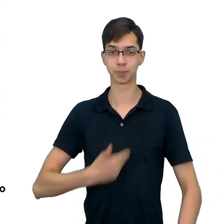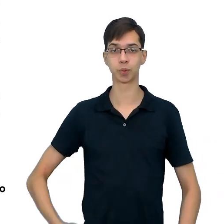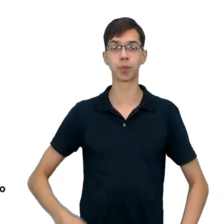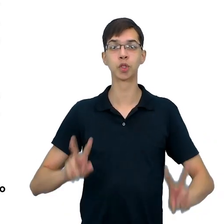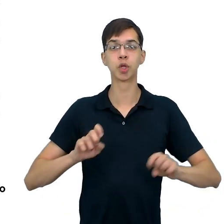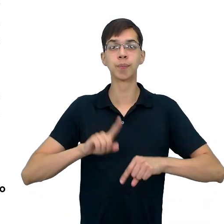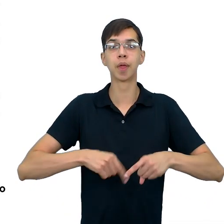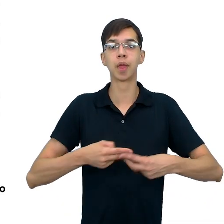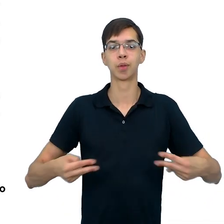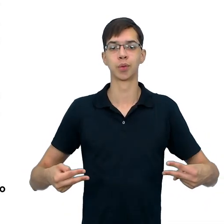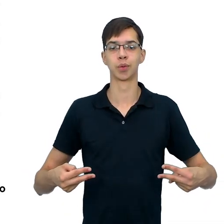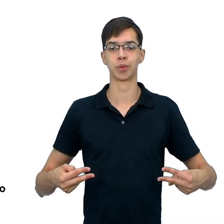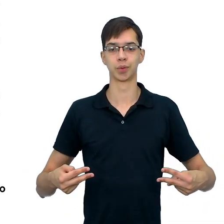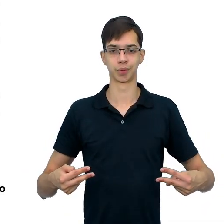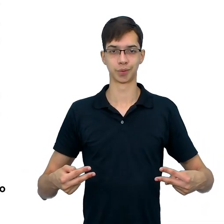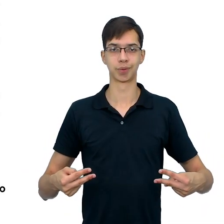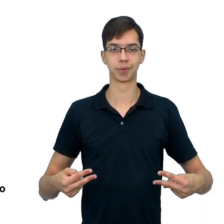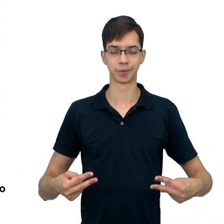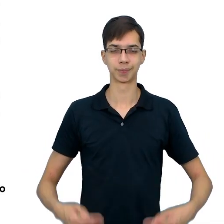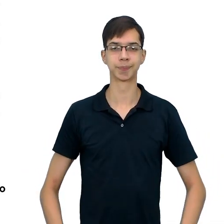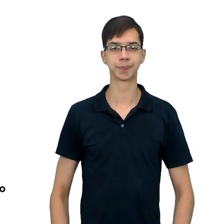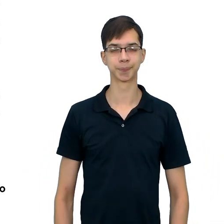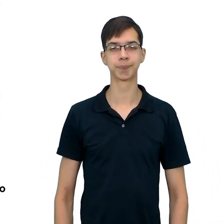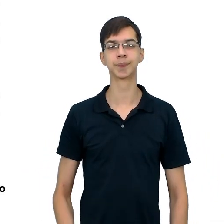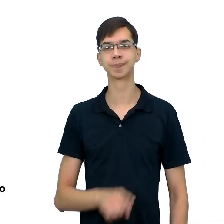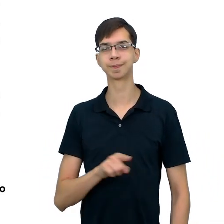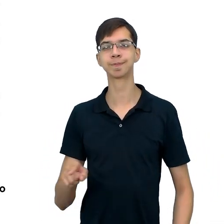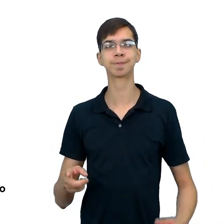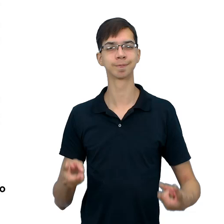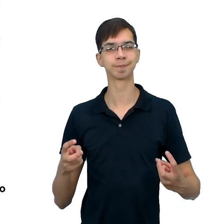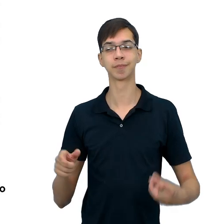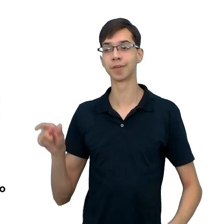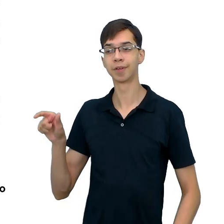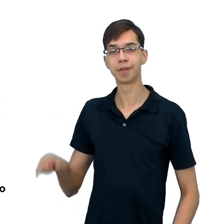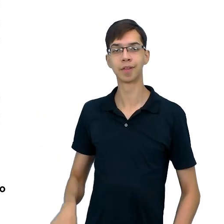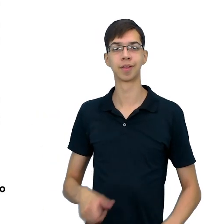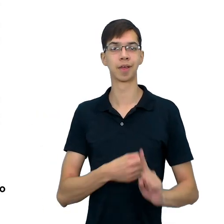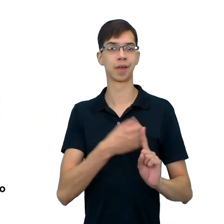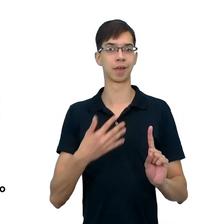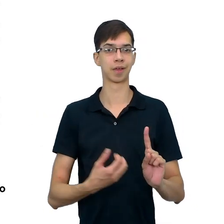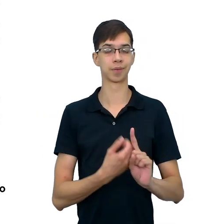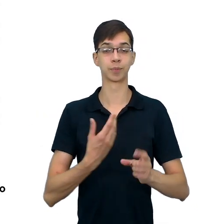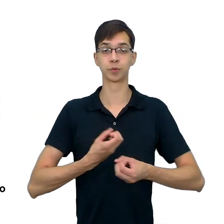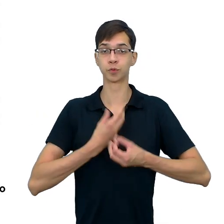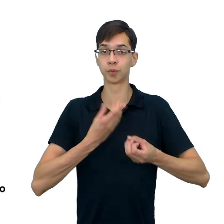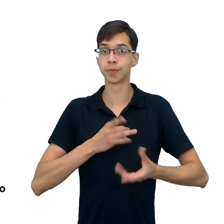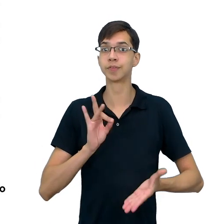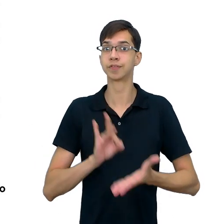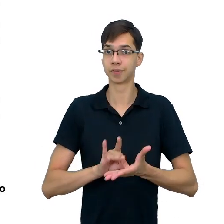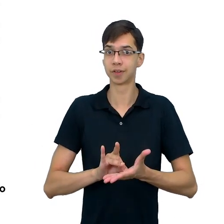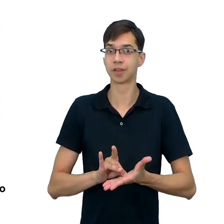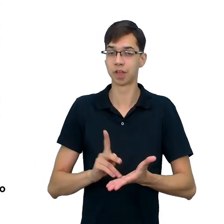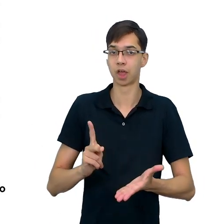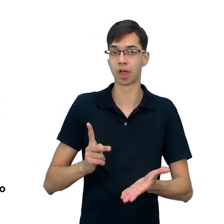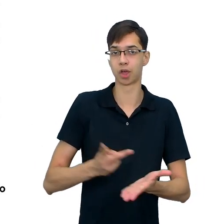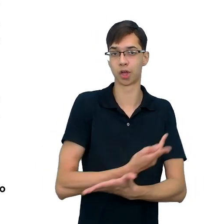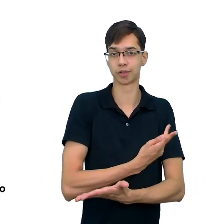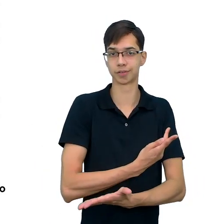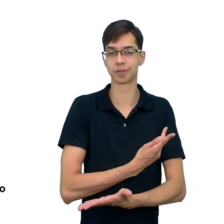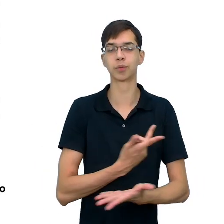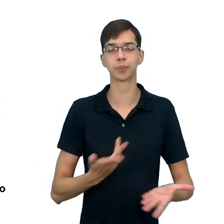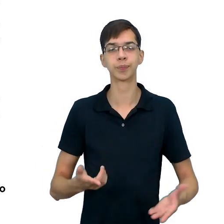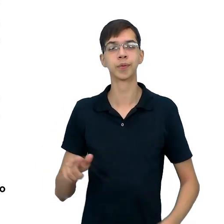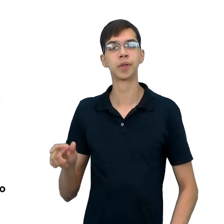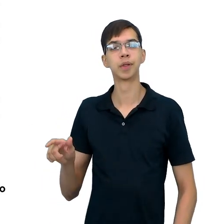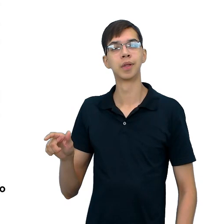vocês percebam que, como a argumentação por dados concretos da realidade, né? Eles vão trazer alguns dados